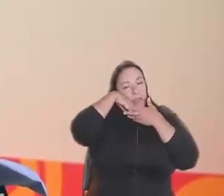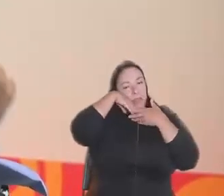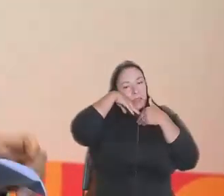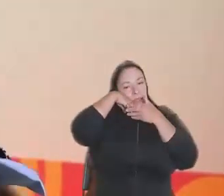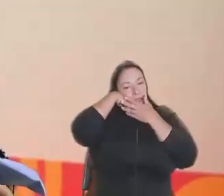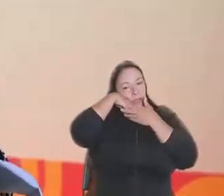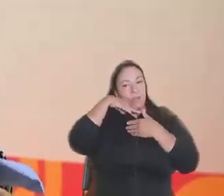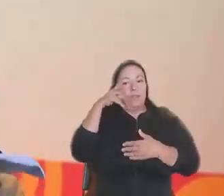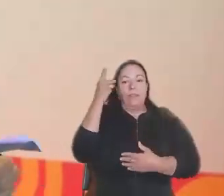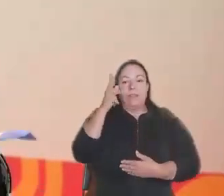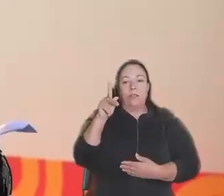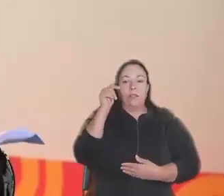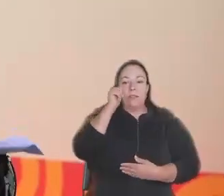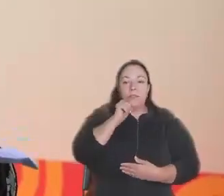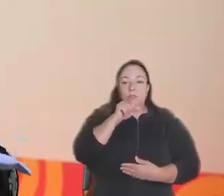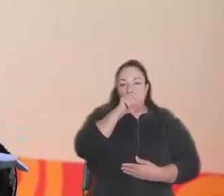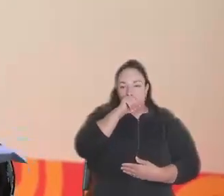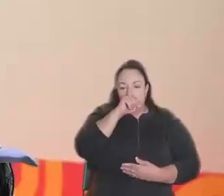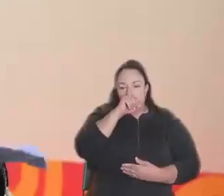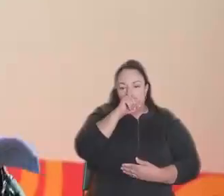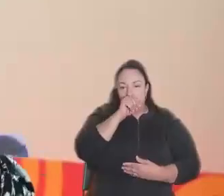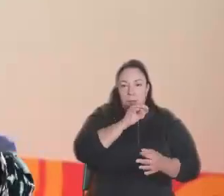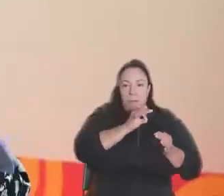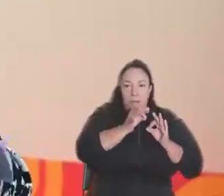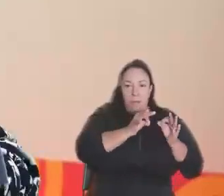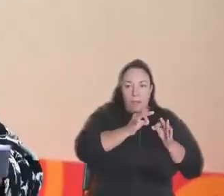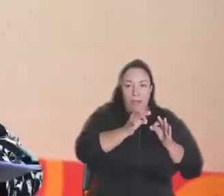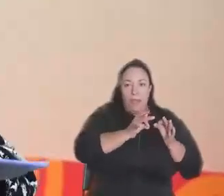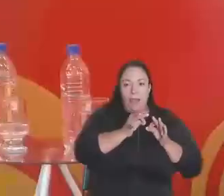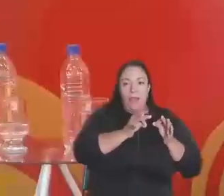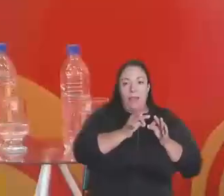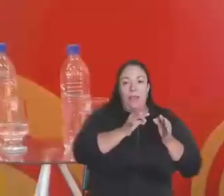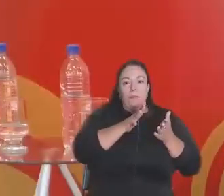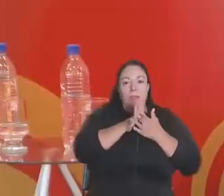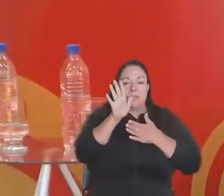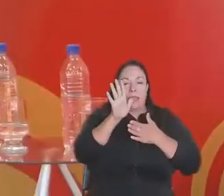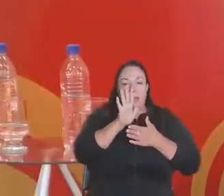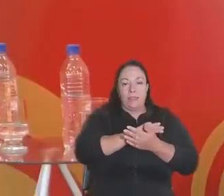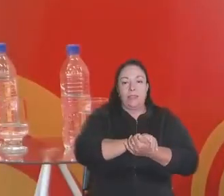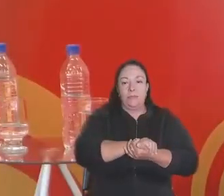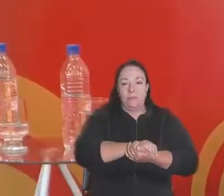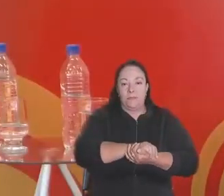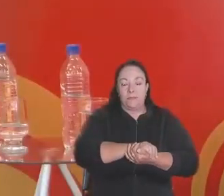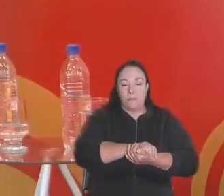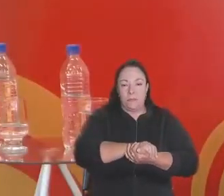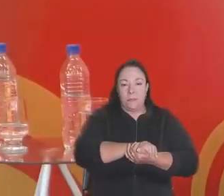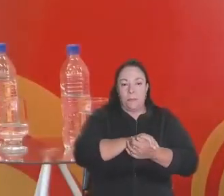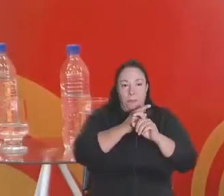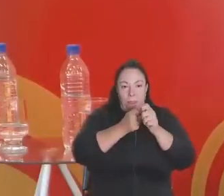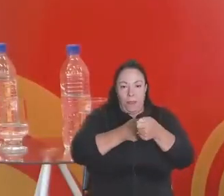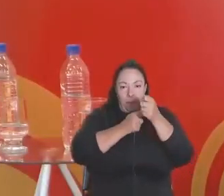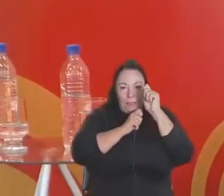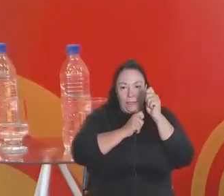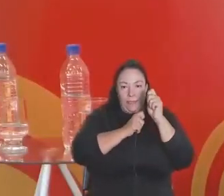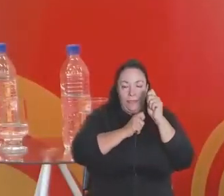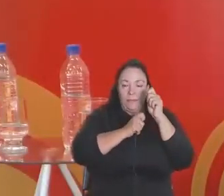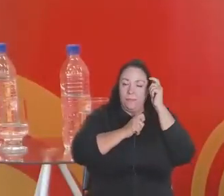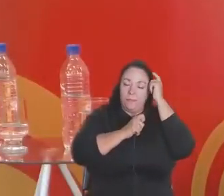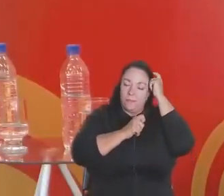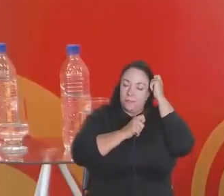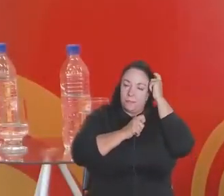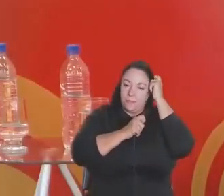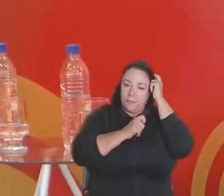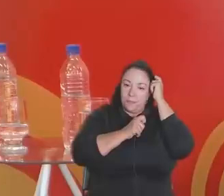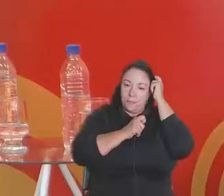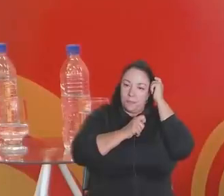saída. Não tinha isso? Tinha. Sempre a pescaria nossa, assim, que a gente ia sair, a gente